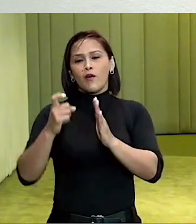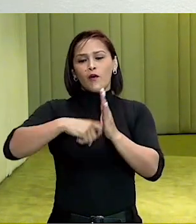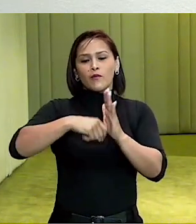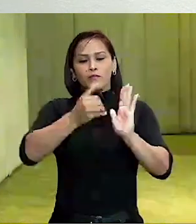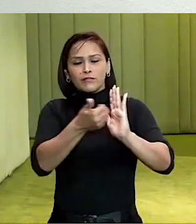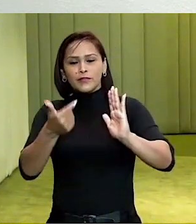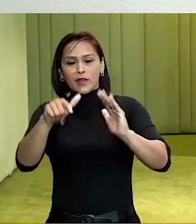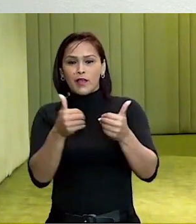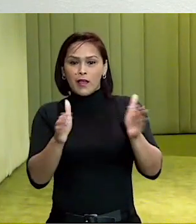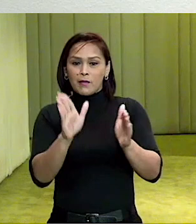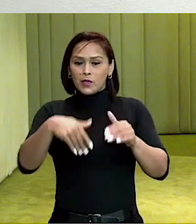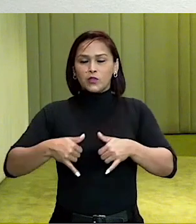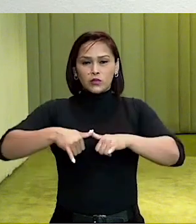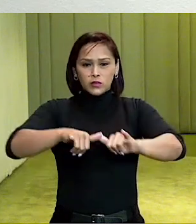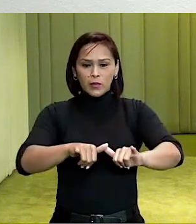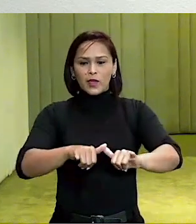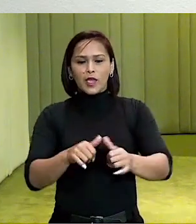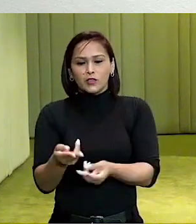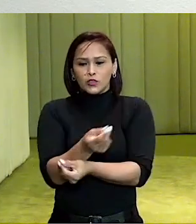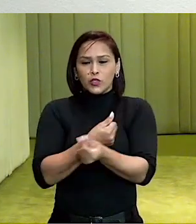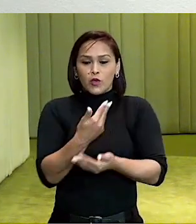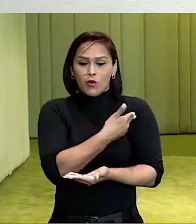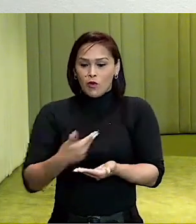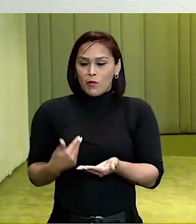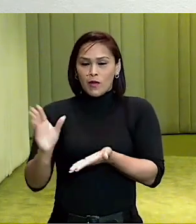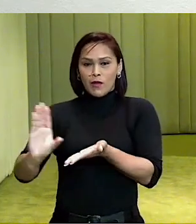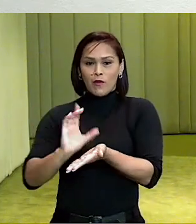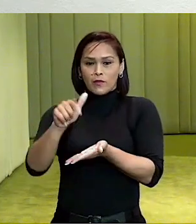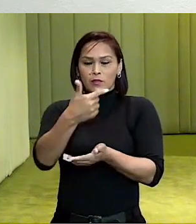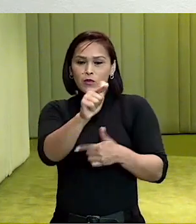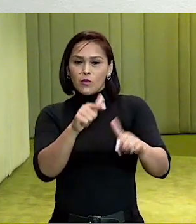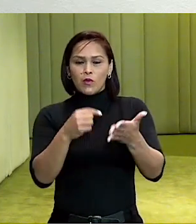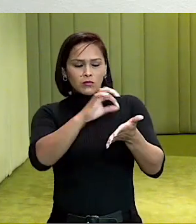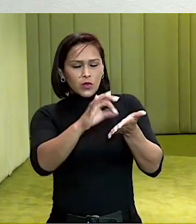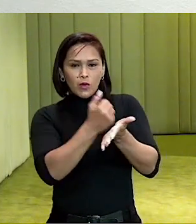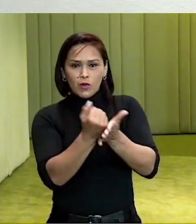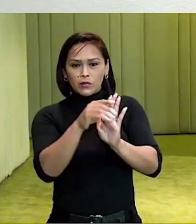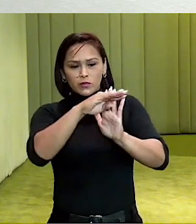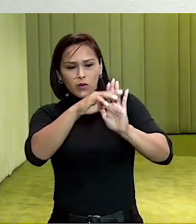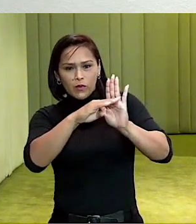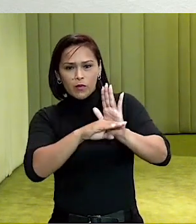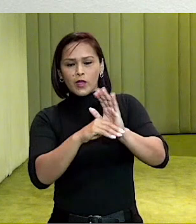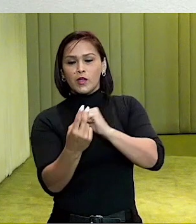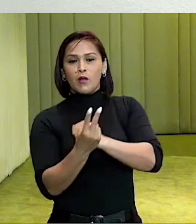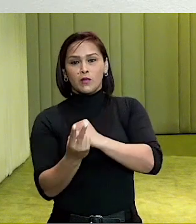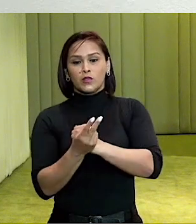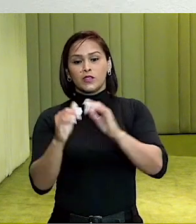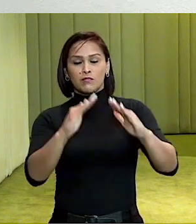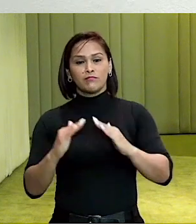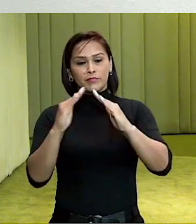a abertura do mercado de compras governamentais, o cumprimento de diretrizes sobre proteção de